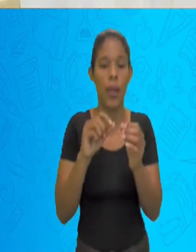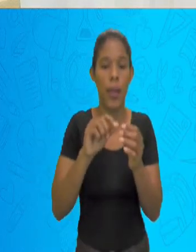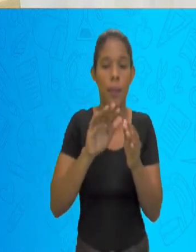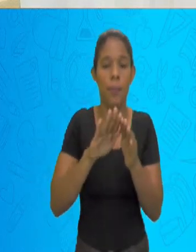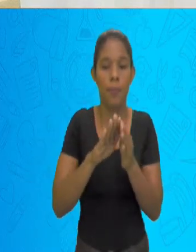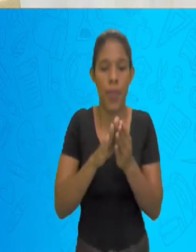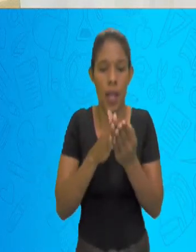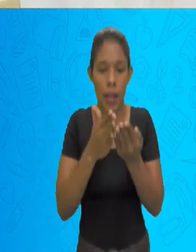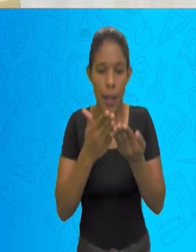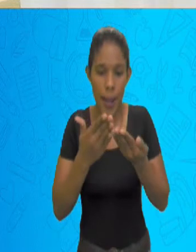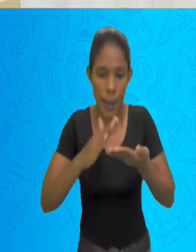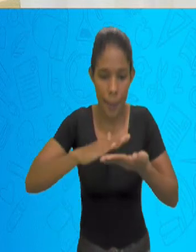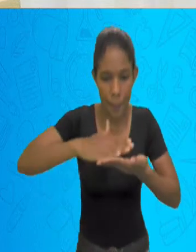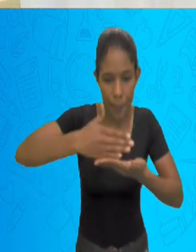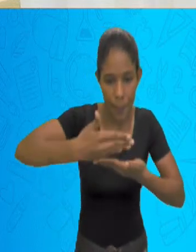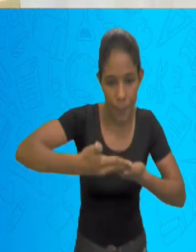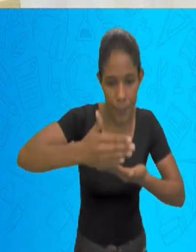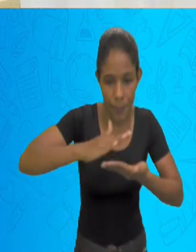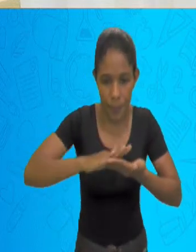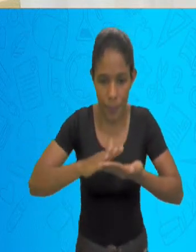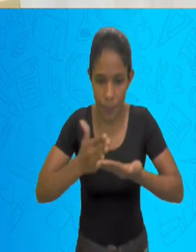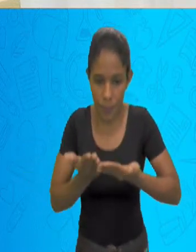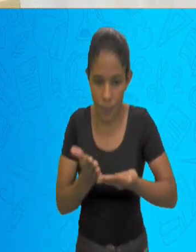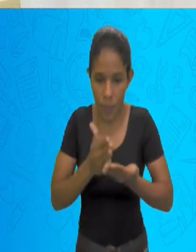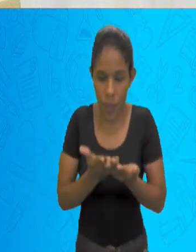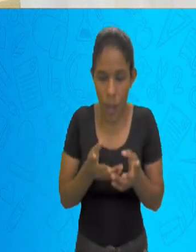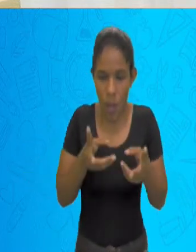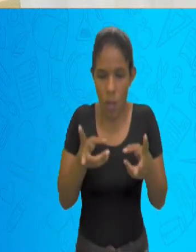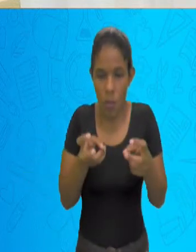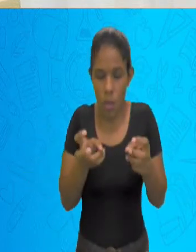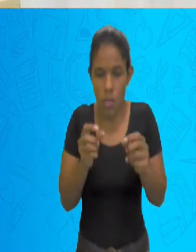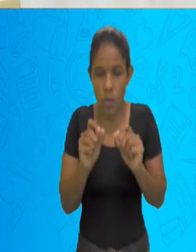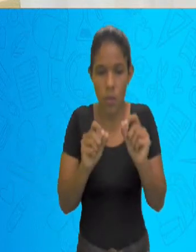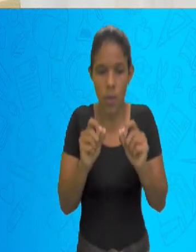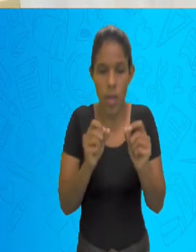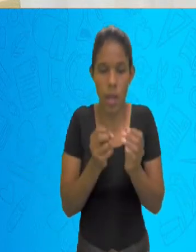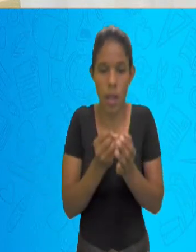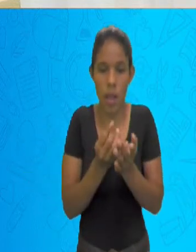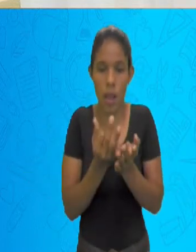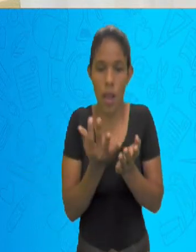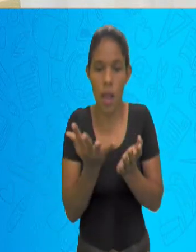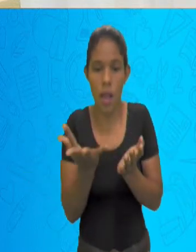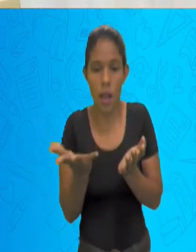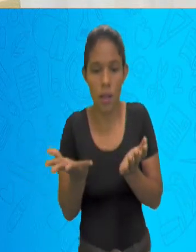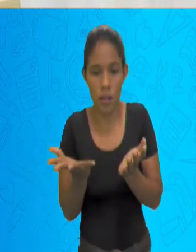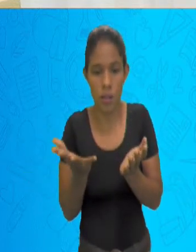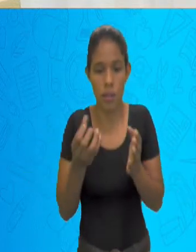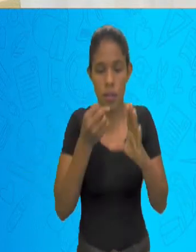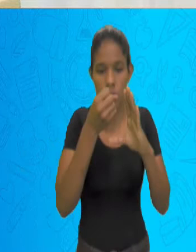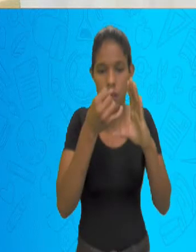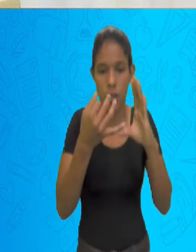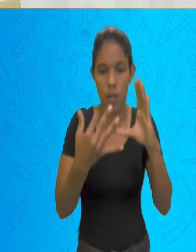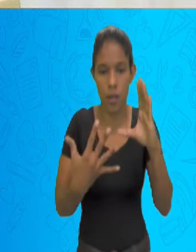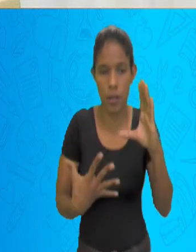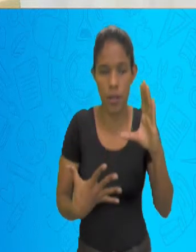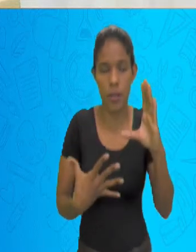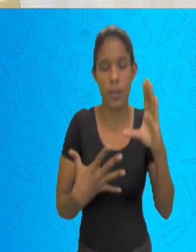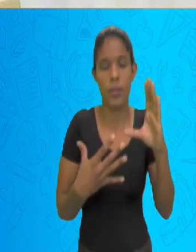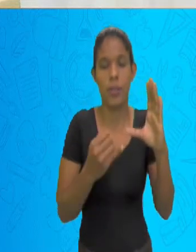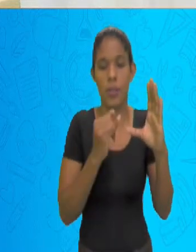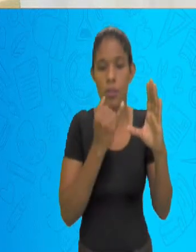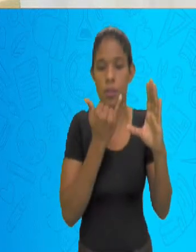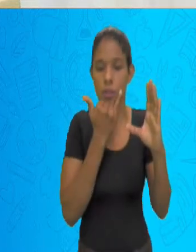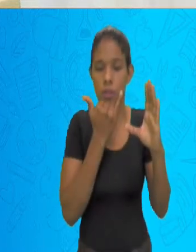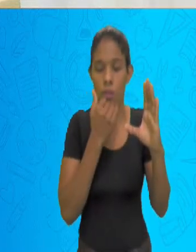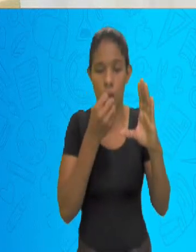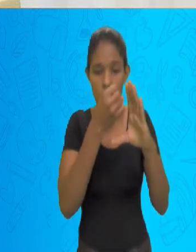abrir este cone para nós podermos perceber as suas características. Se nós abrirmos este